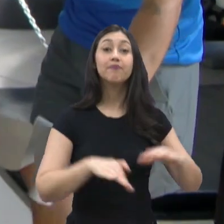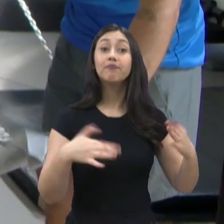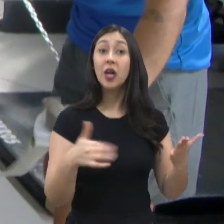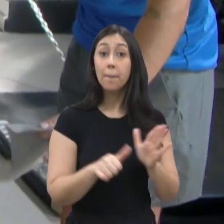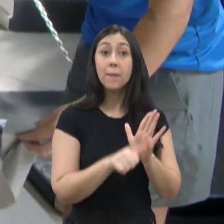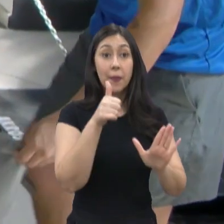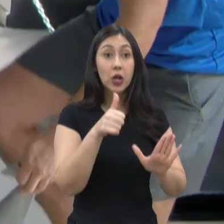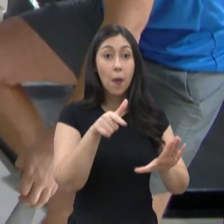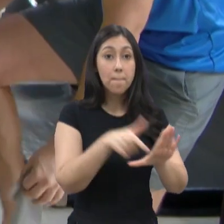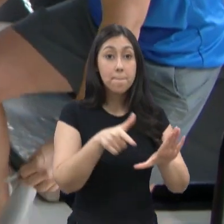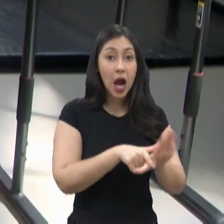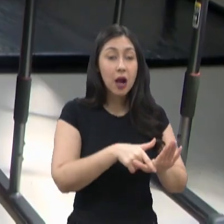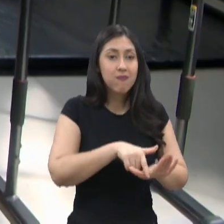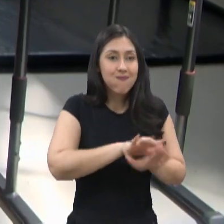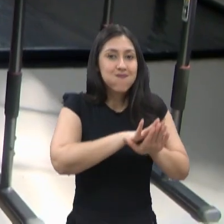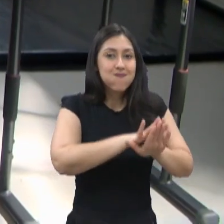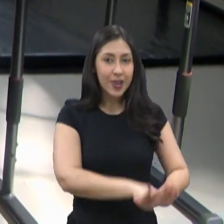pisar no elástico.